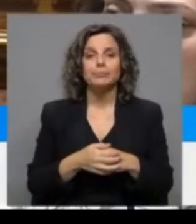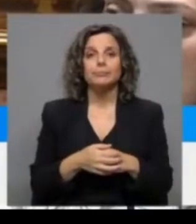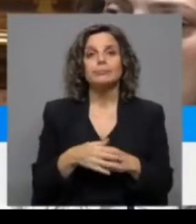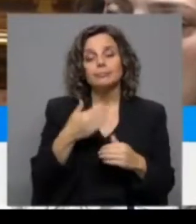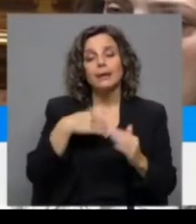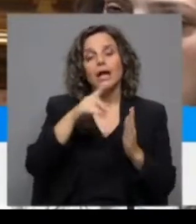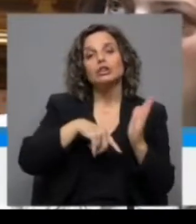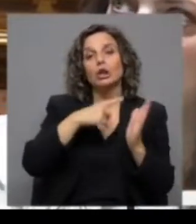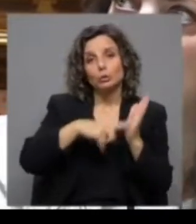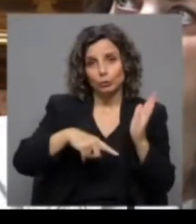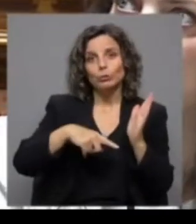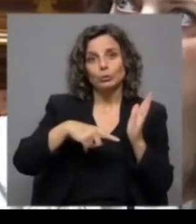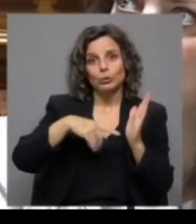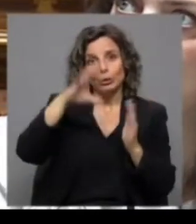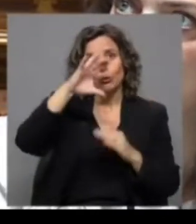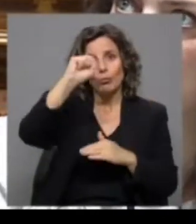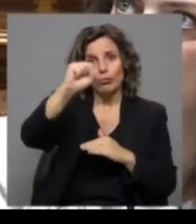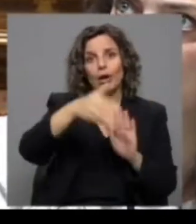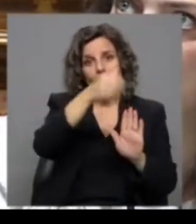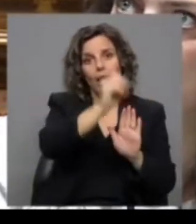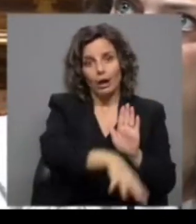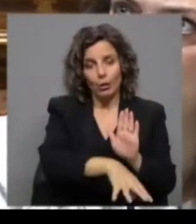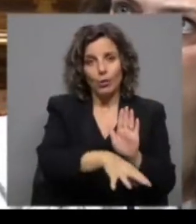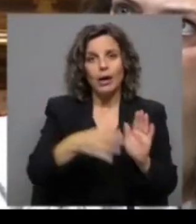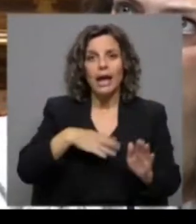está aqui presente a resolução de